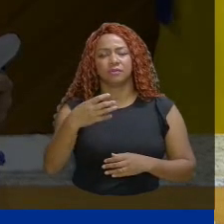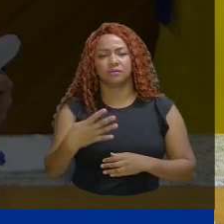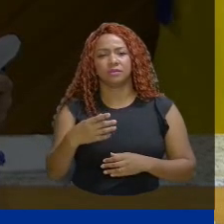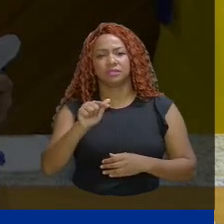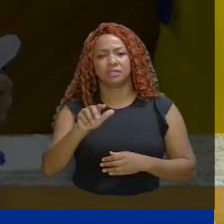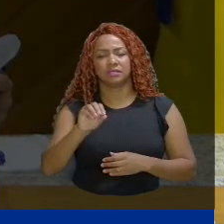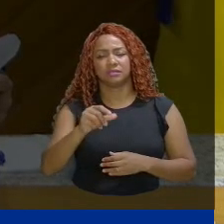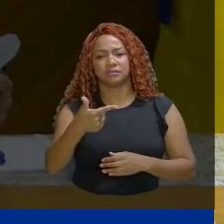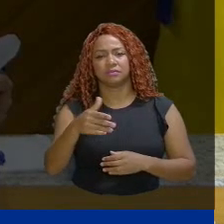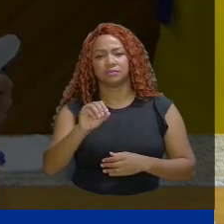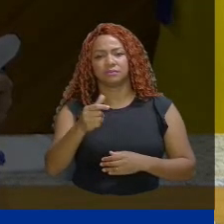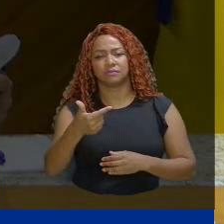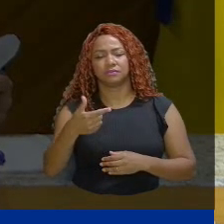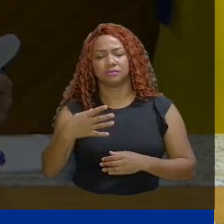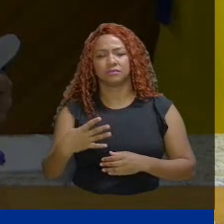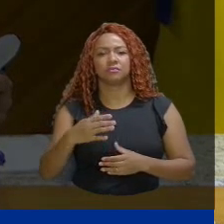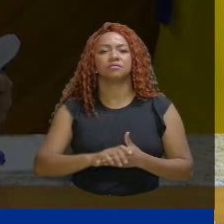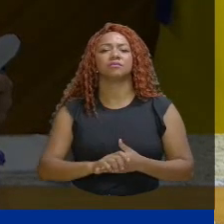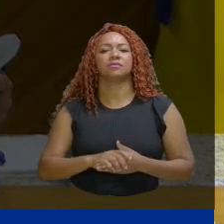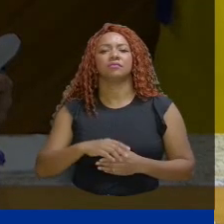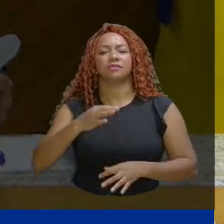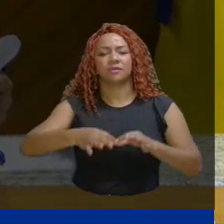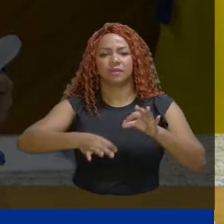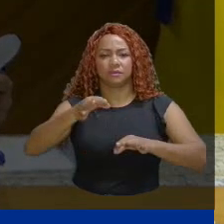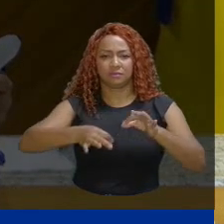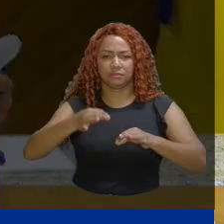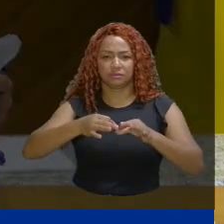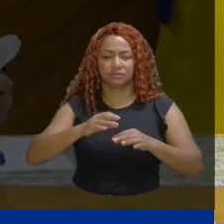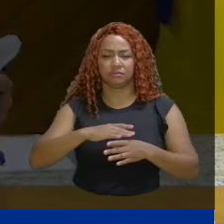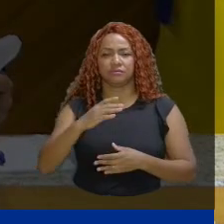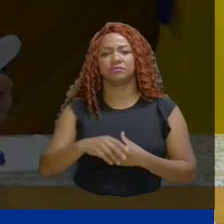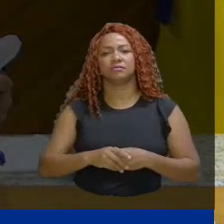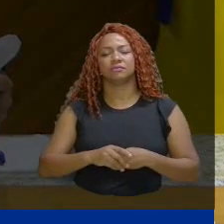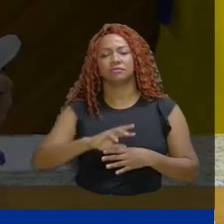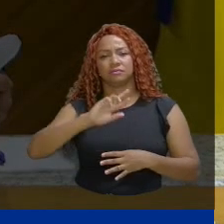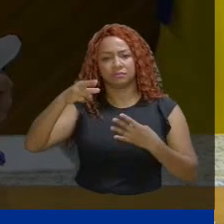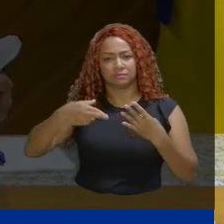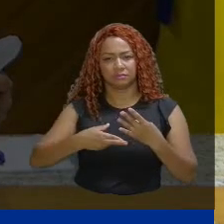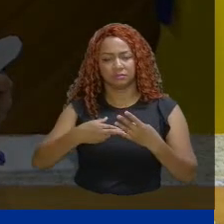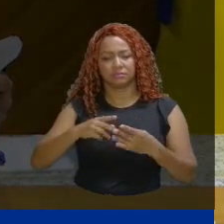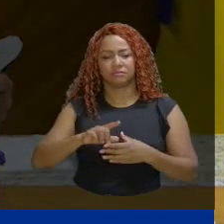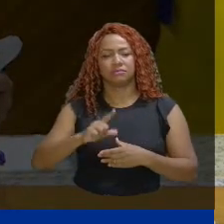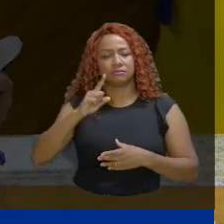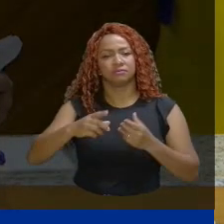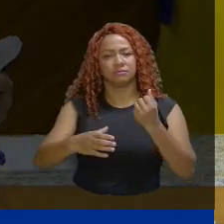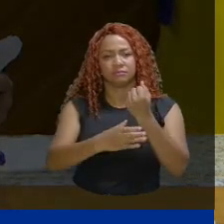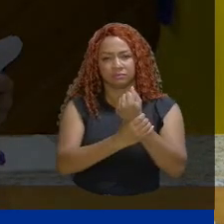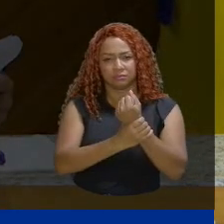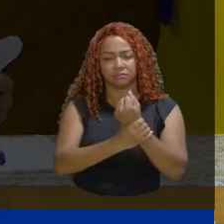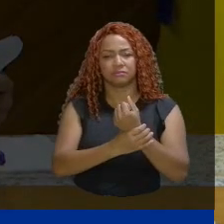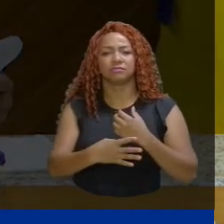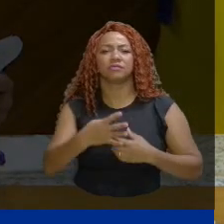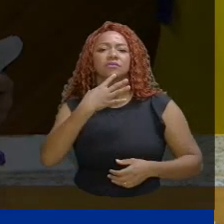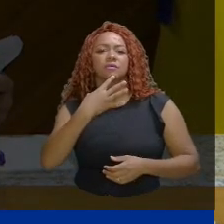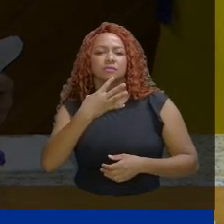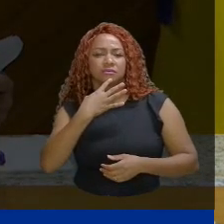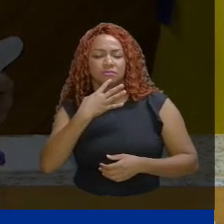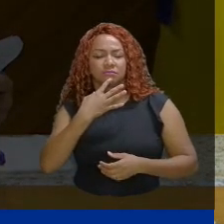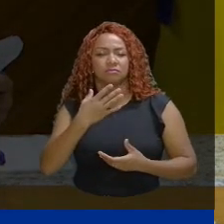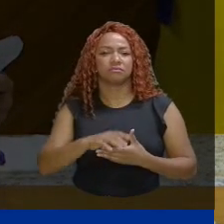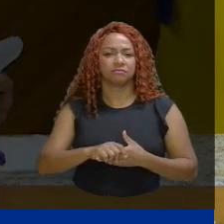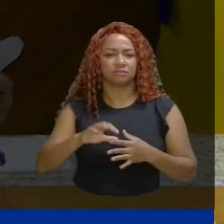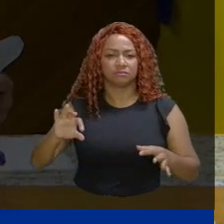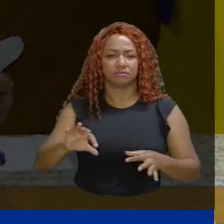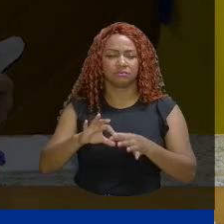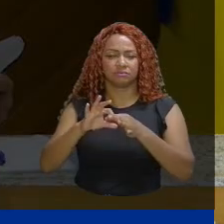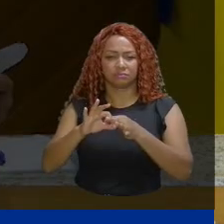8470/2024, proferindo julgamento de agravo regimental, no agravo regimental em mandado de segurança, que conheceu do agravo interposto pela